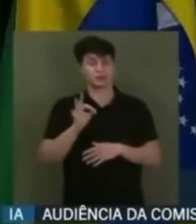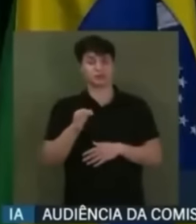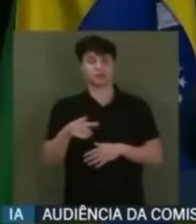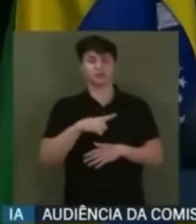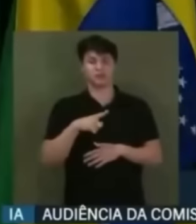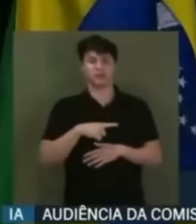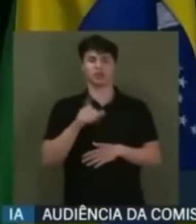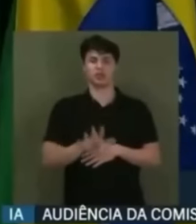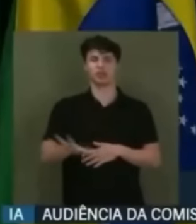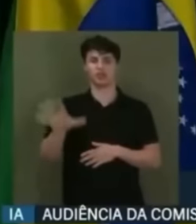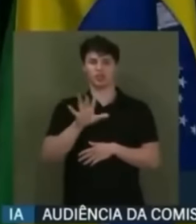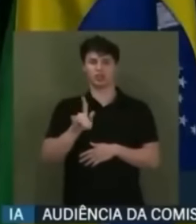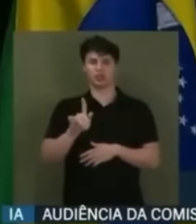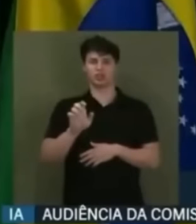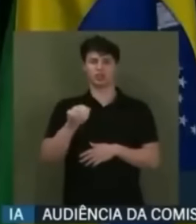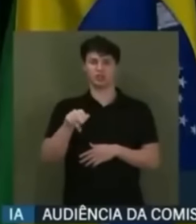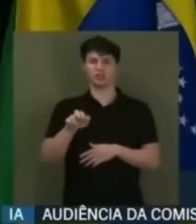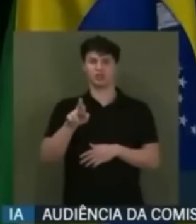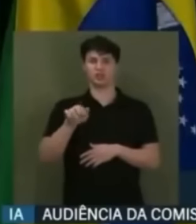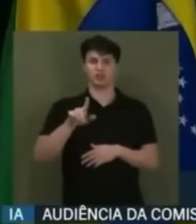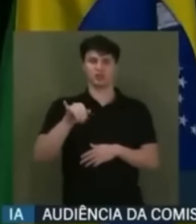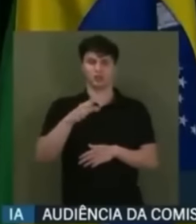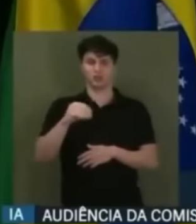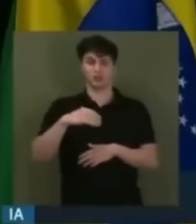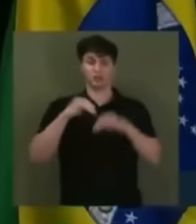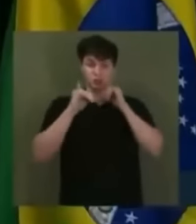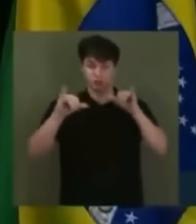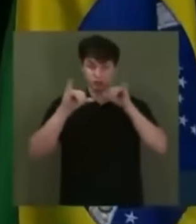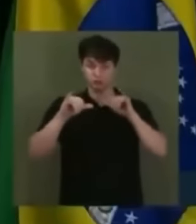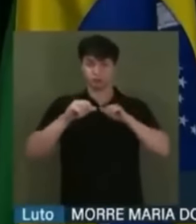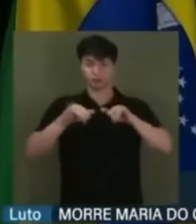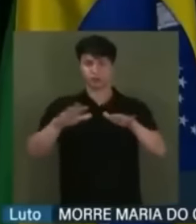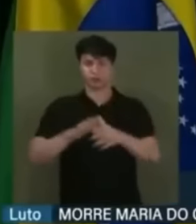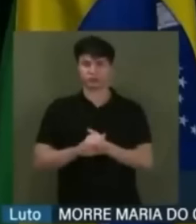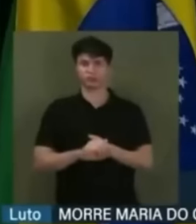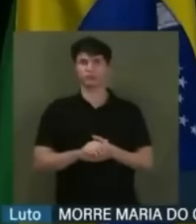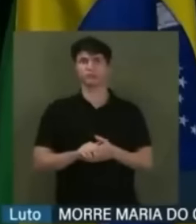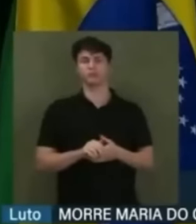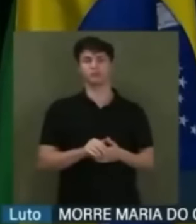a generalização feita no seu discurso. Né? E...